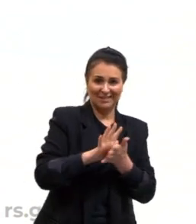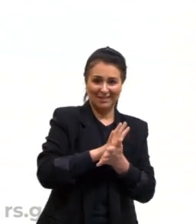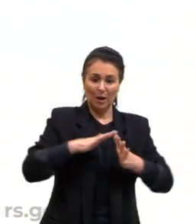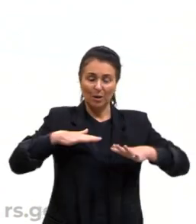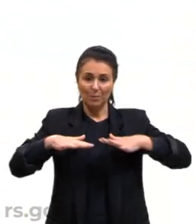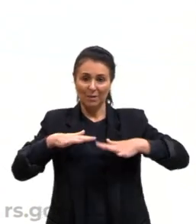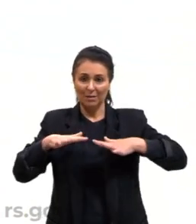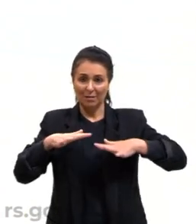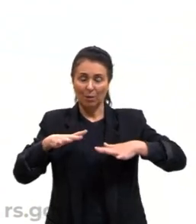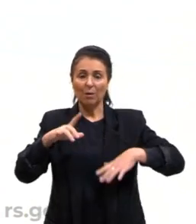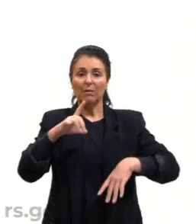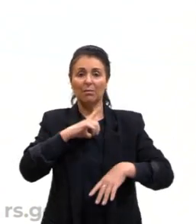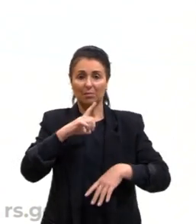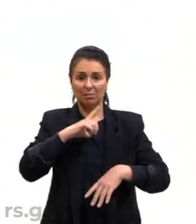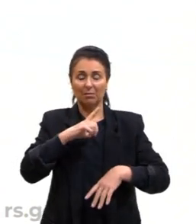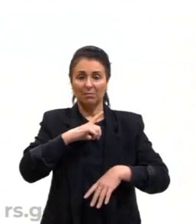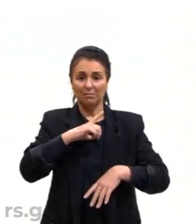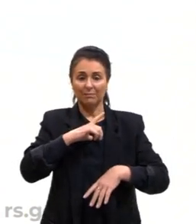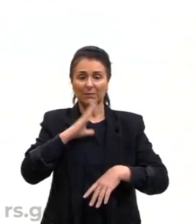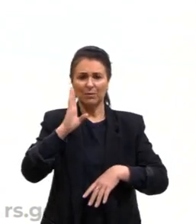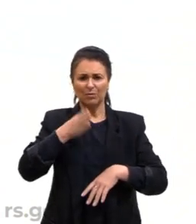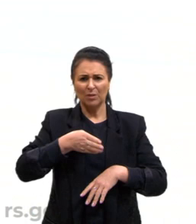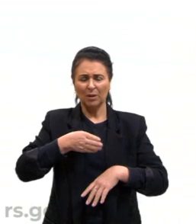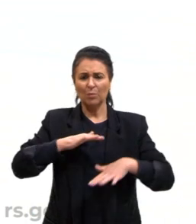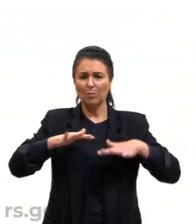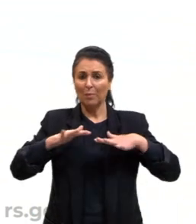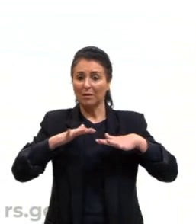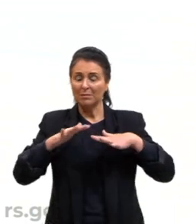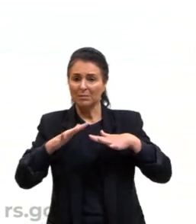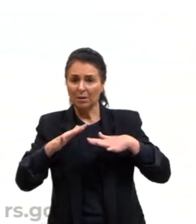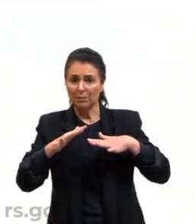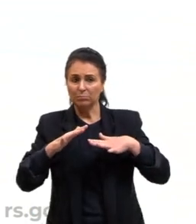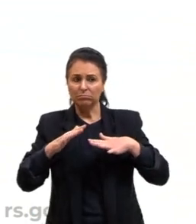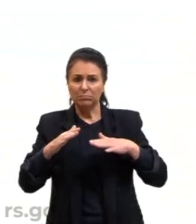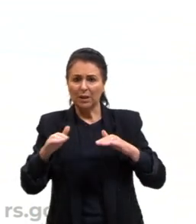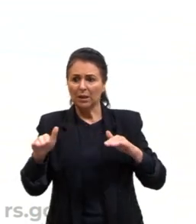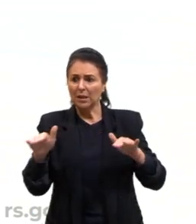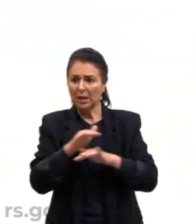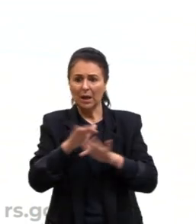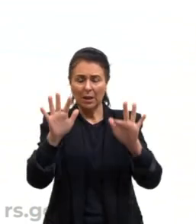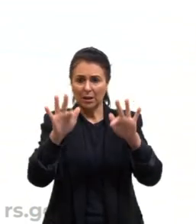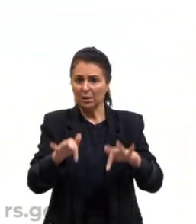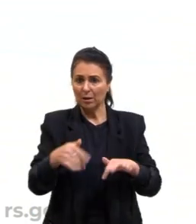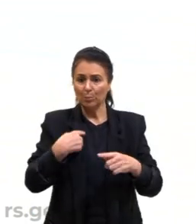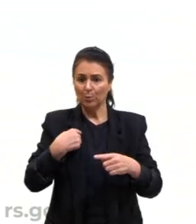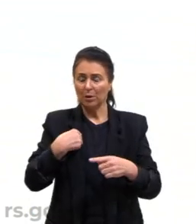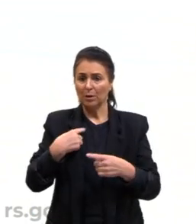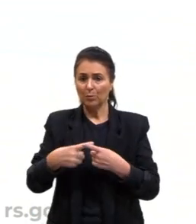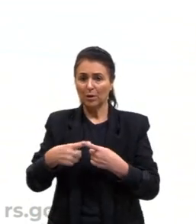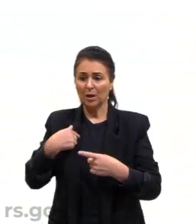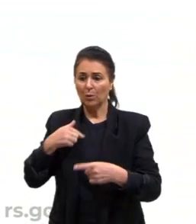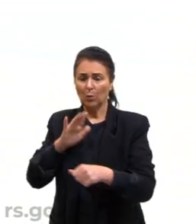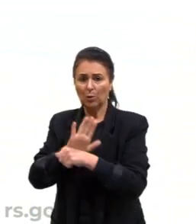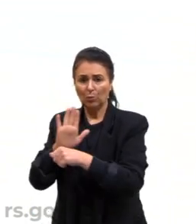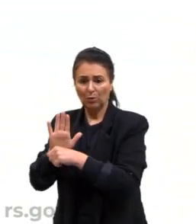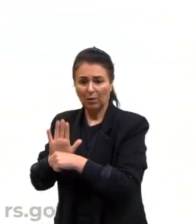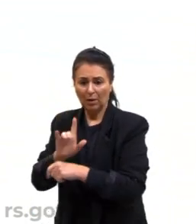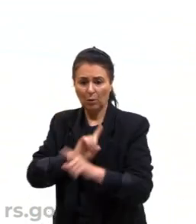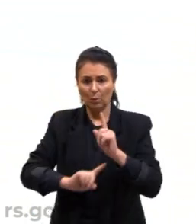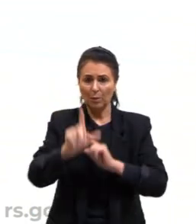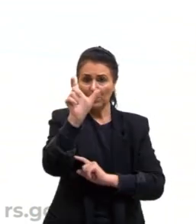uma ação que seria já no caso uma ação encerrada né porque eu ajudei alguém a ter esperança